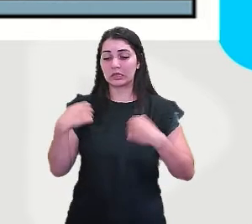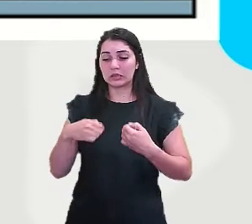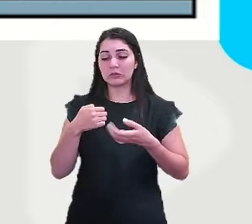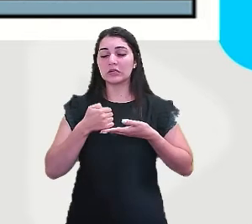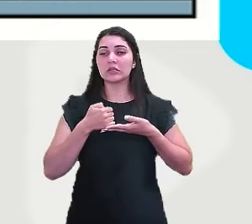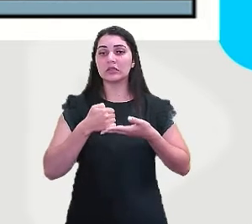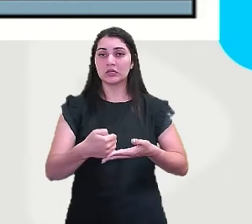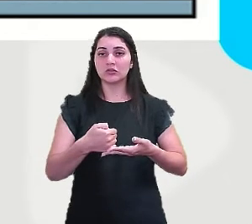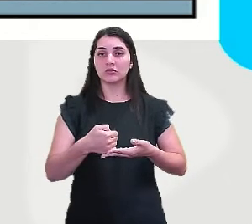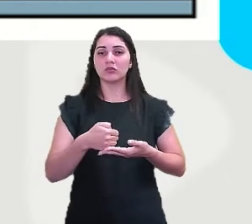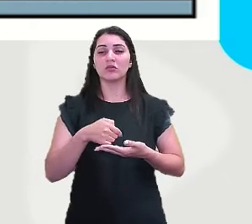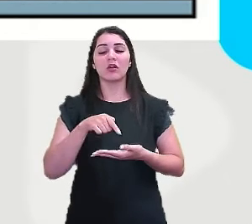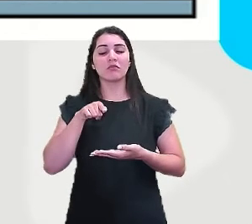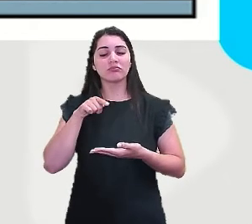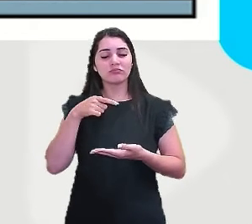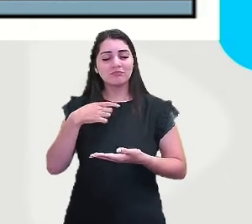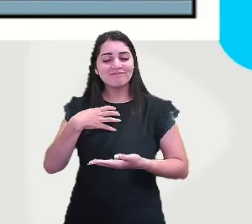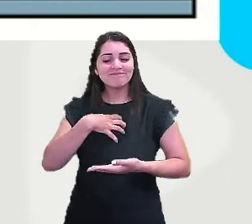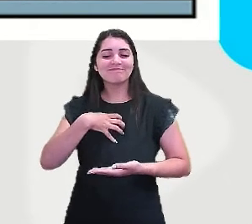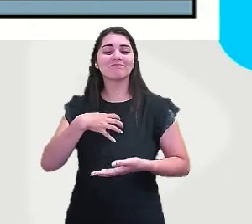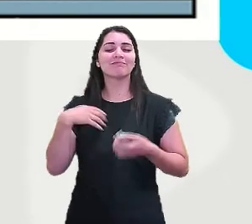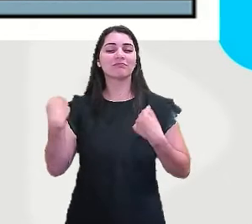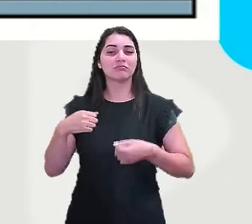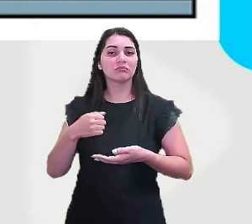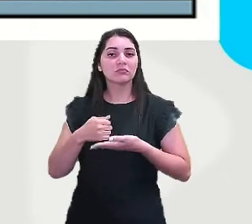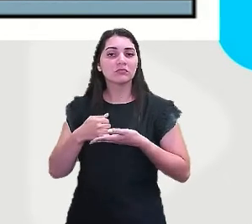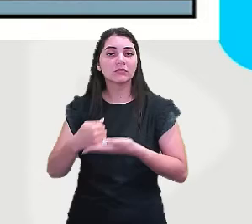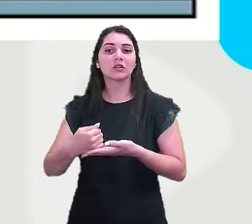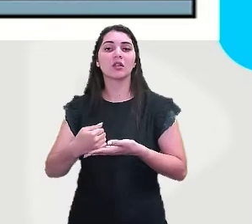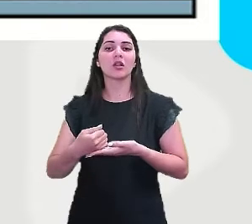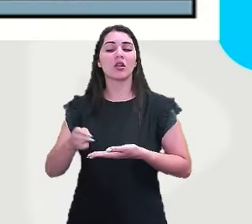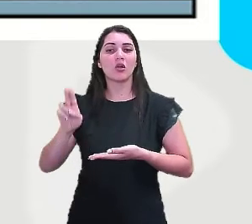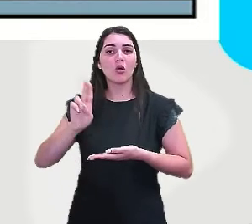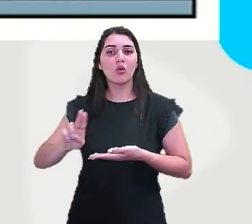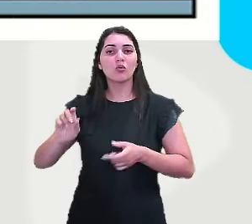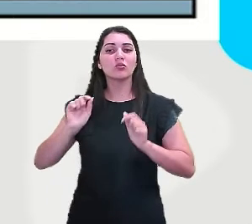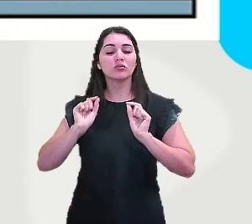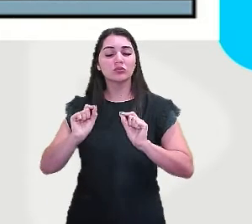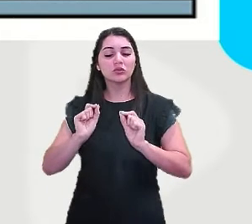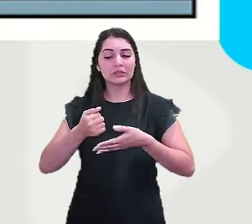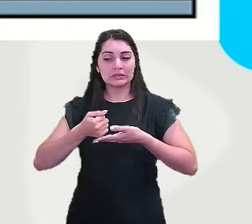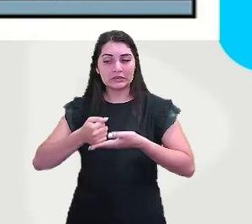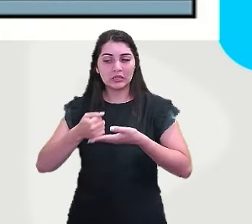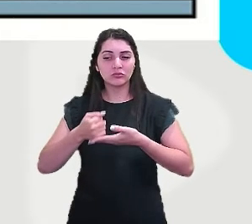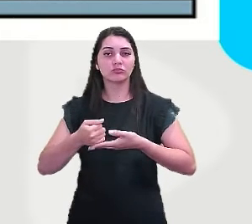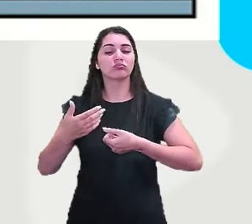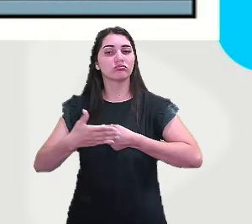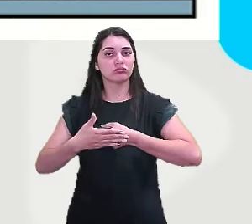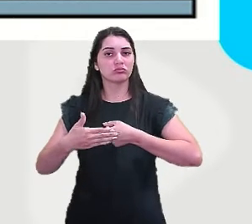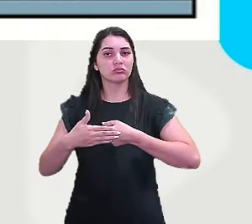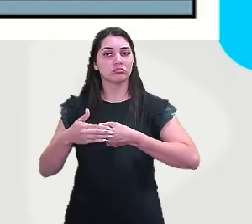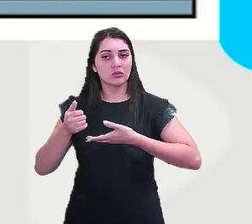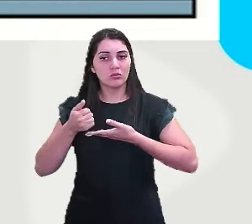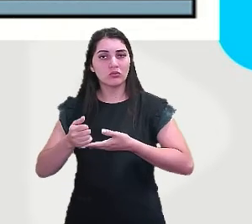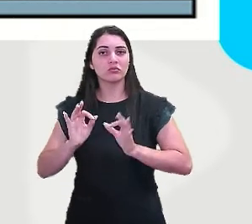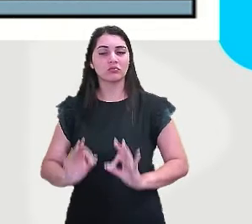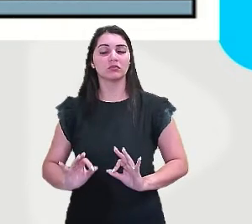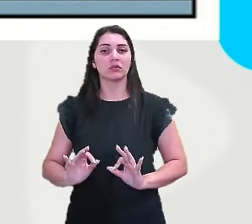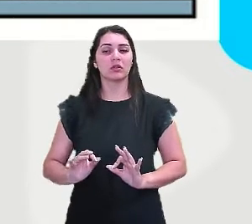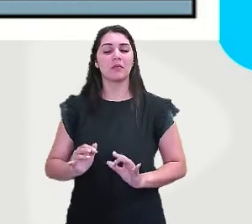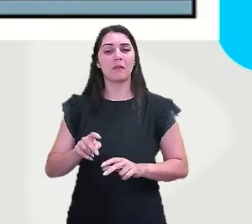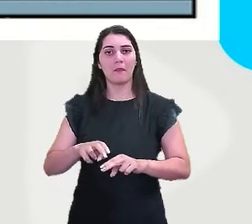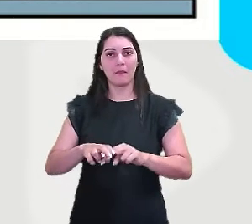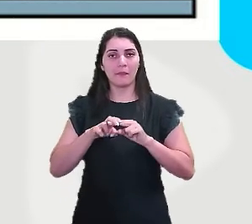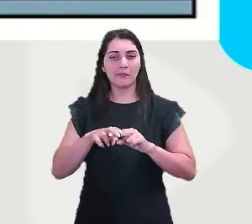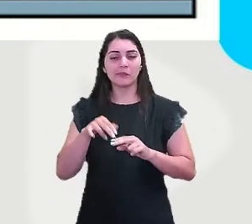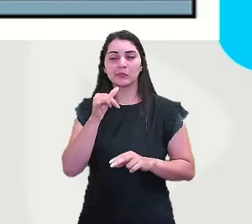ajuda e você se confraterniza com ele. Você usa da solidariedade, da caridade com ele e o ajuda. Aí, por